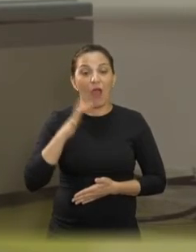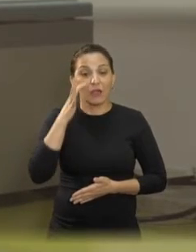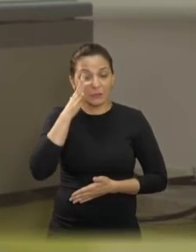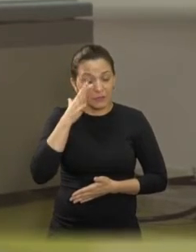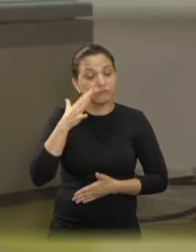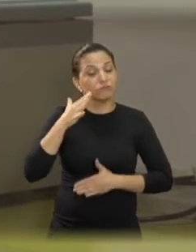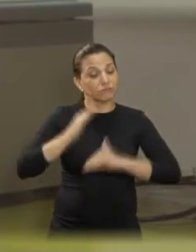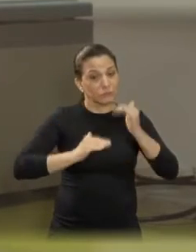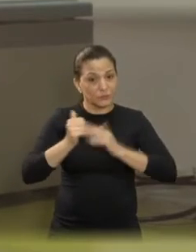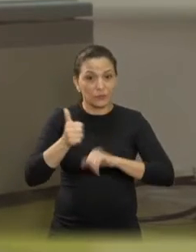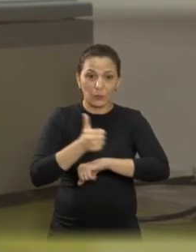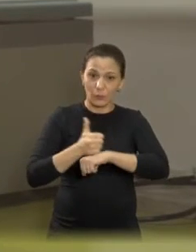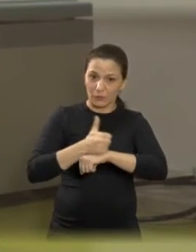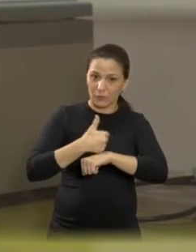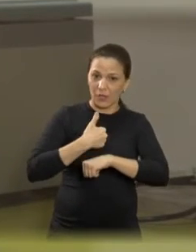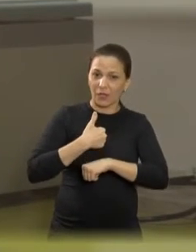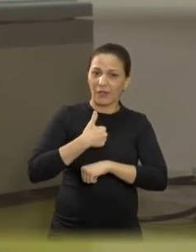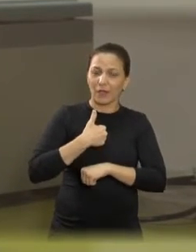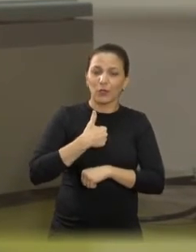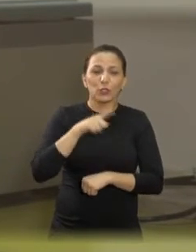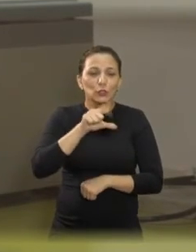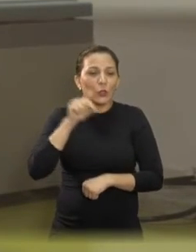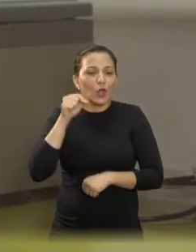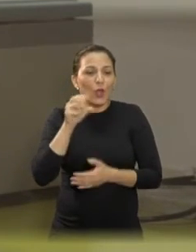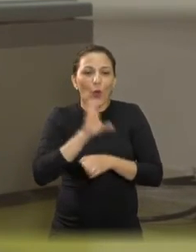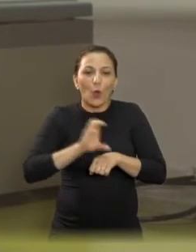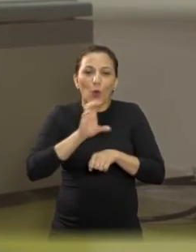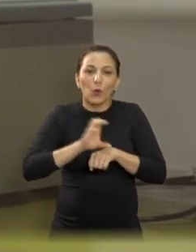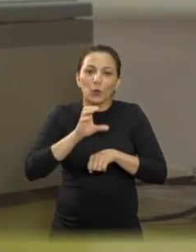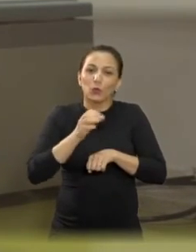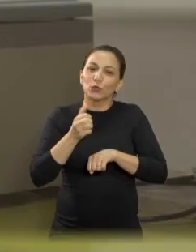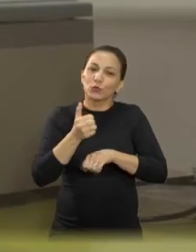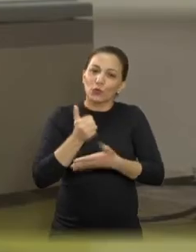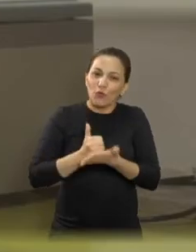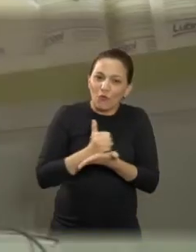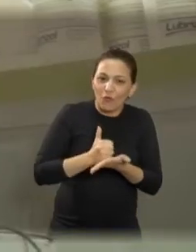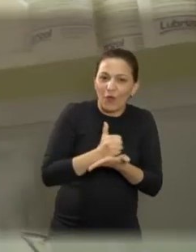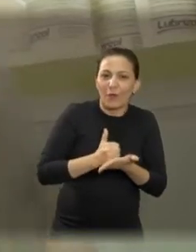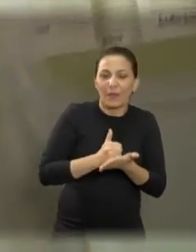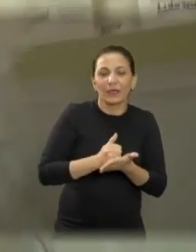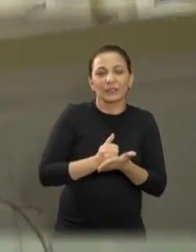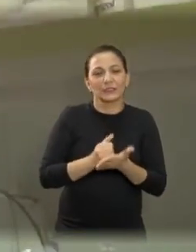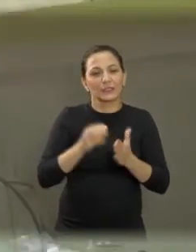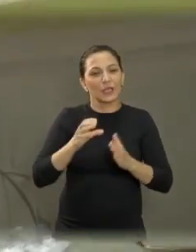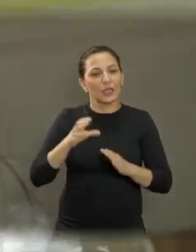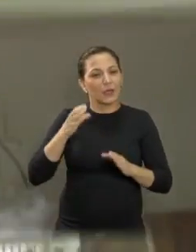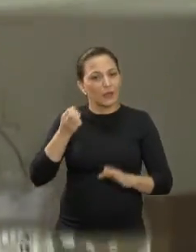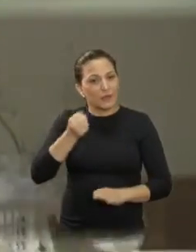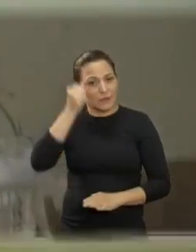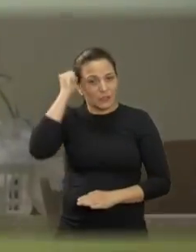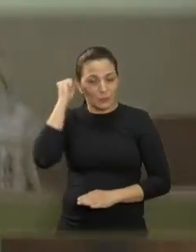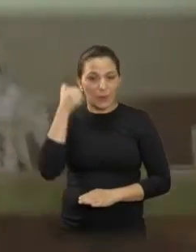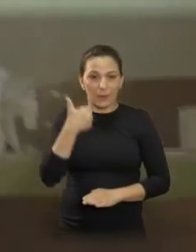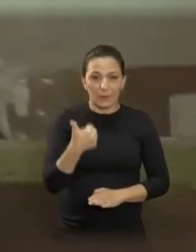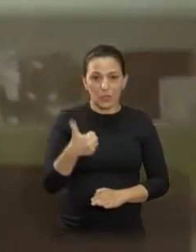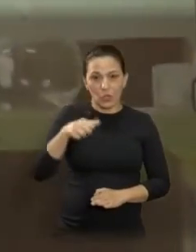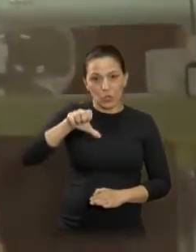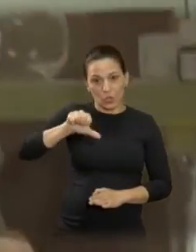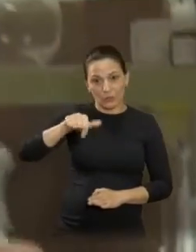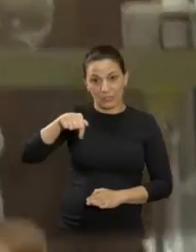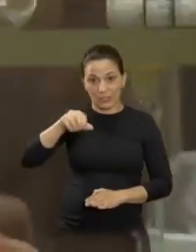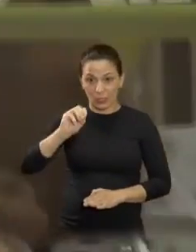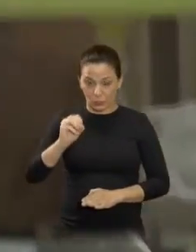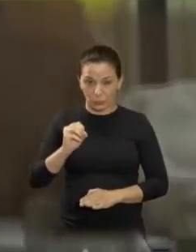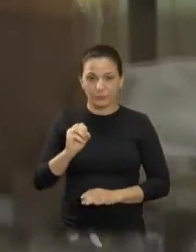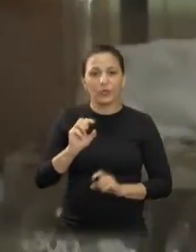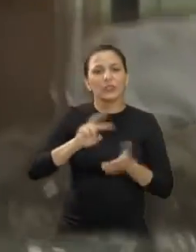atividade também. Por isso resolvi ir fazer farmácia e prestei o vestibular em 78. Ele sintetiza o que é a farmácia